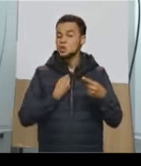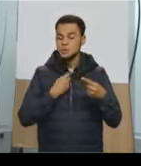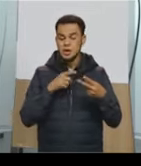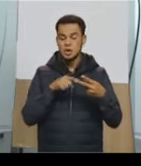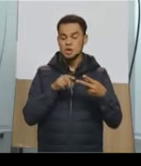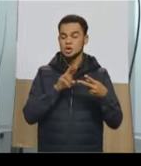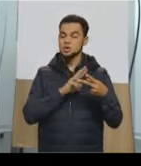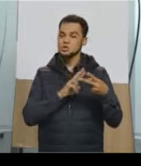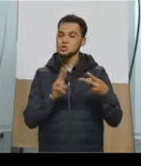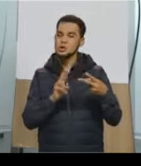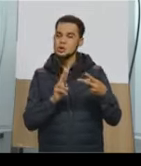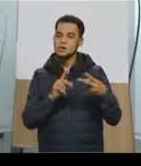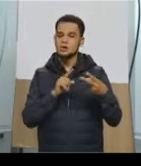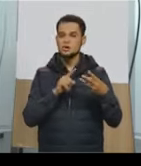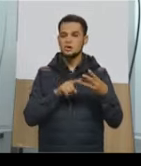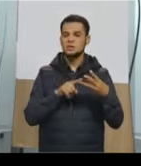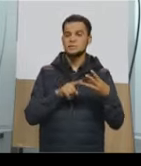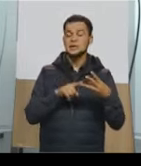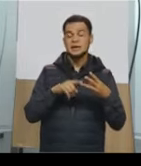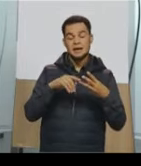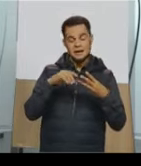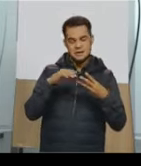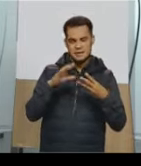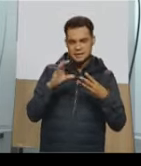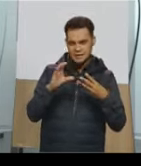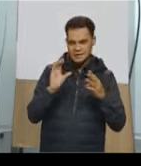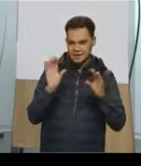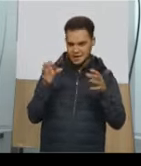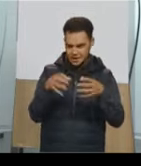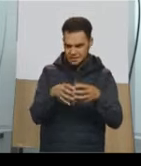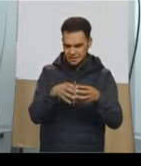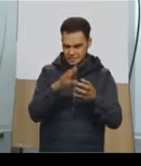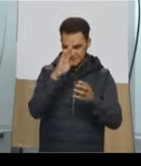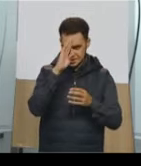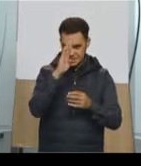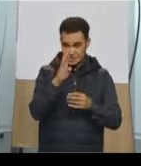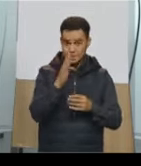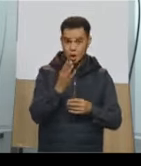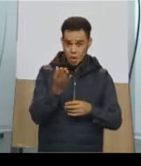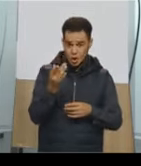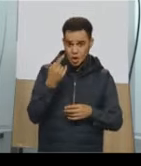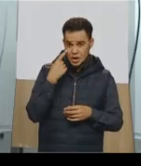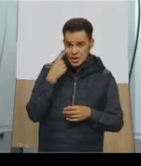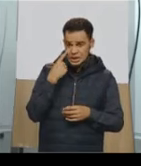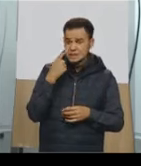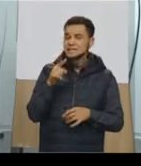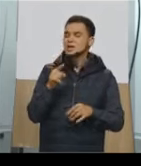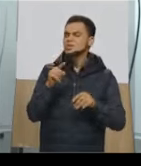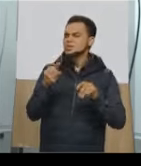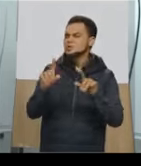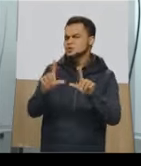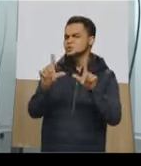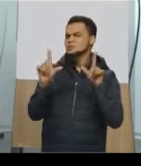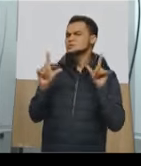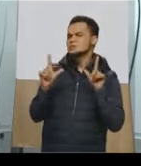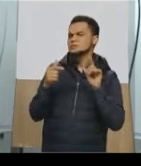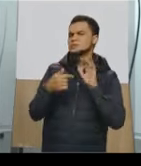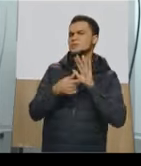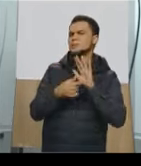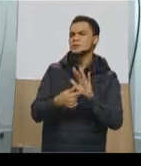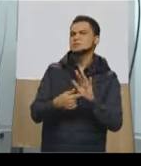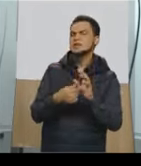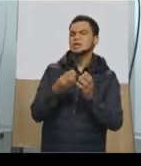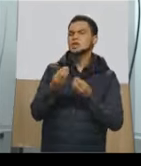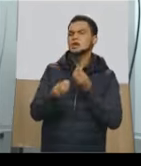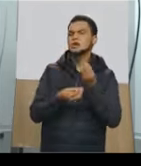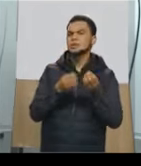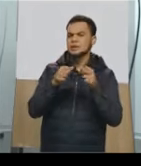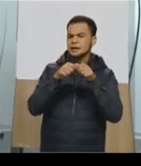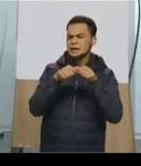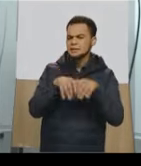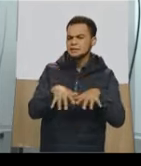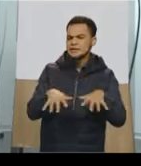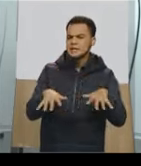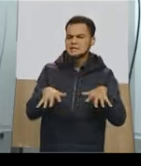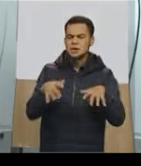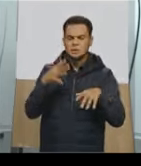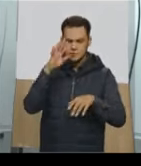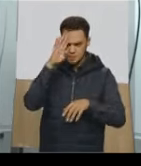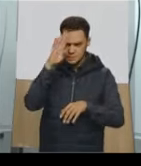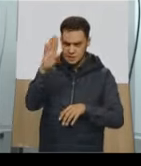ramificação e a cadeia principal. Eu trouxe para vocês um quadro mostrando as ramificações